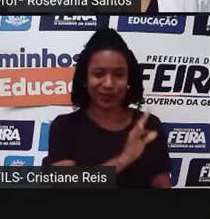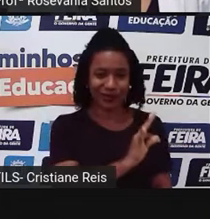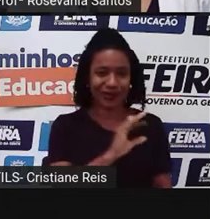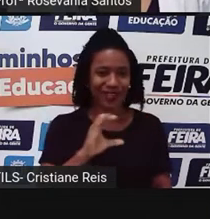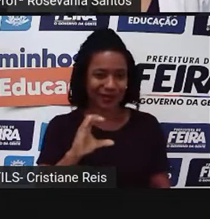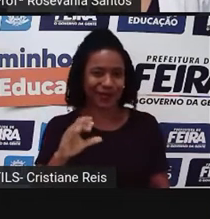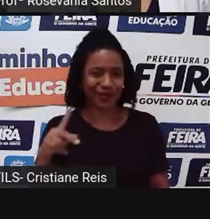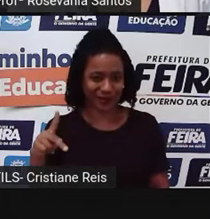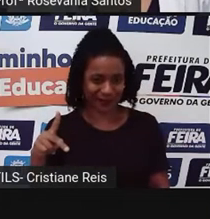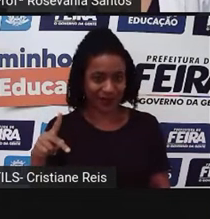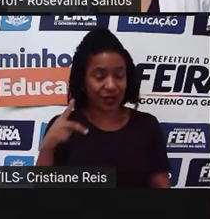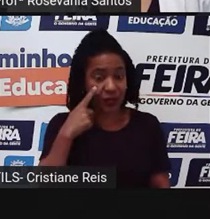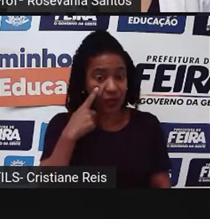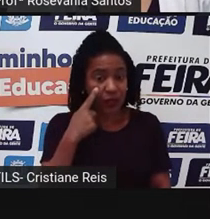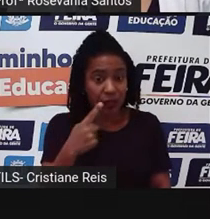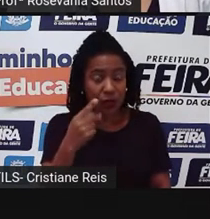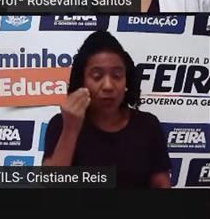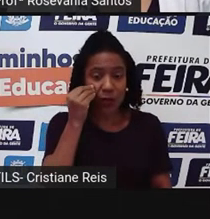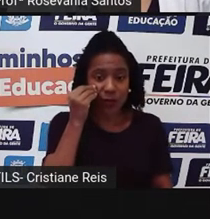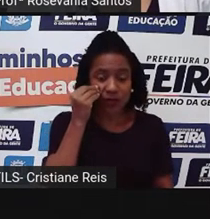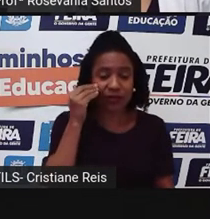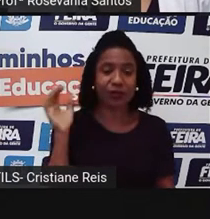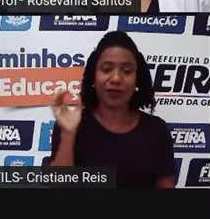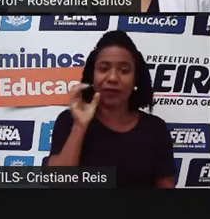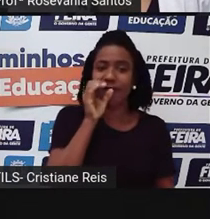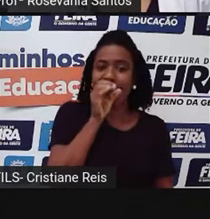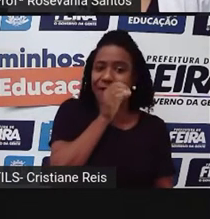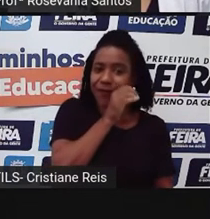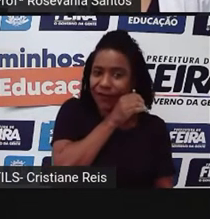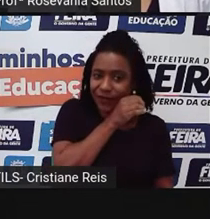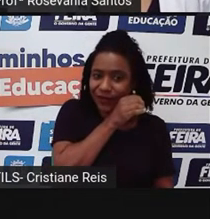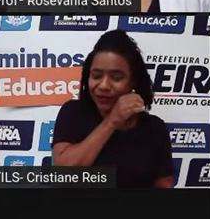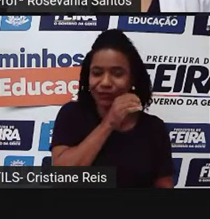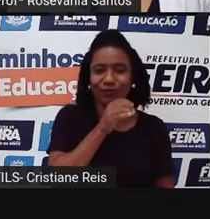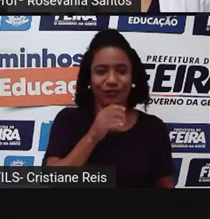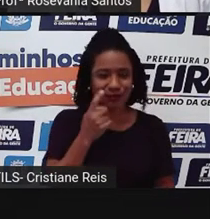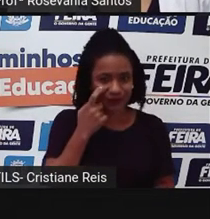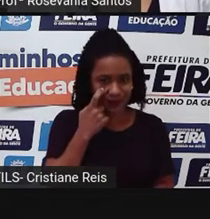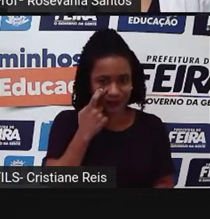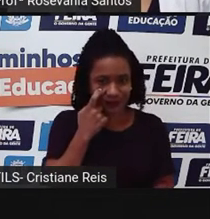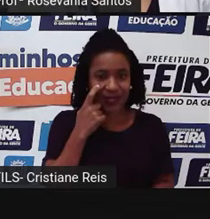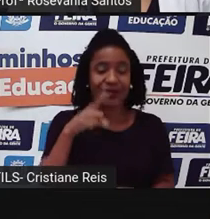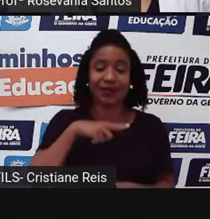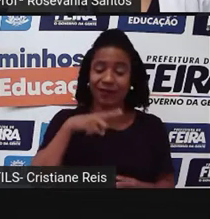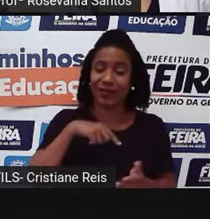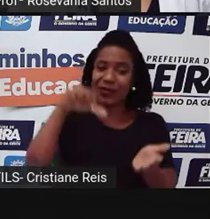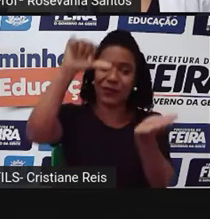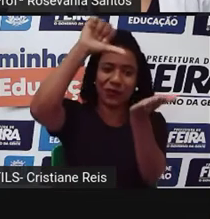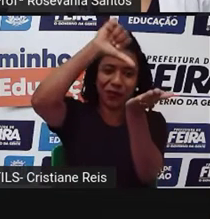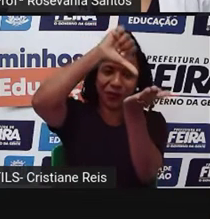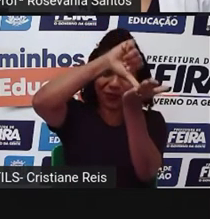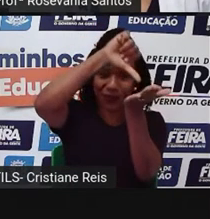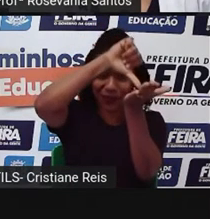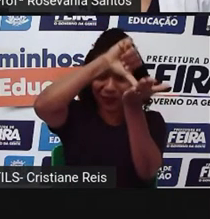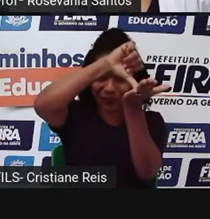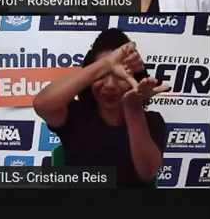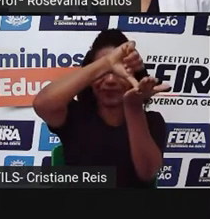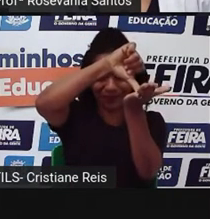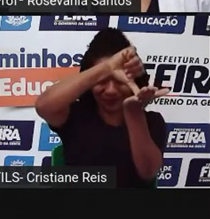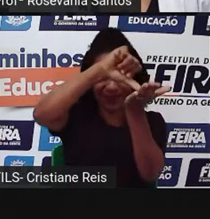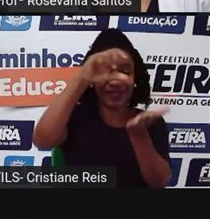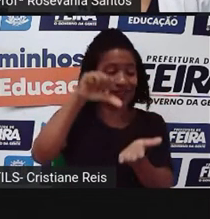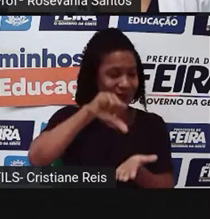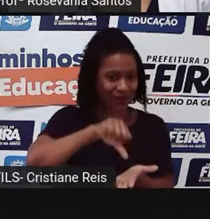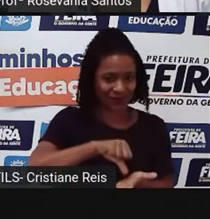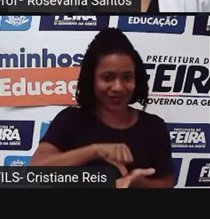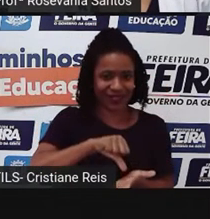Capricórnio, que marca, né, as áreas quentes do planeta. Eu tenho o Círculo Polar Ártico e o Círculo Polar Antártico, que marca